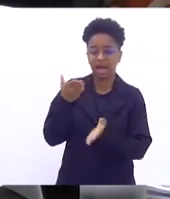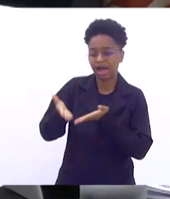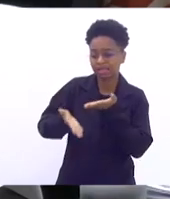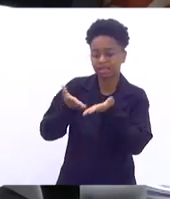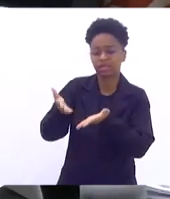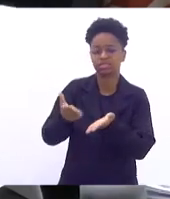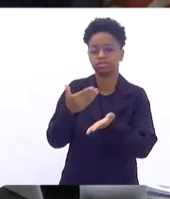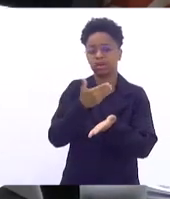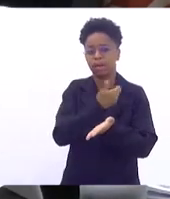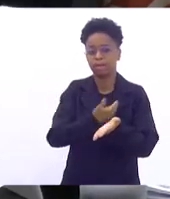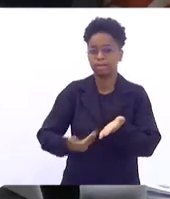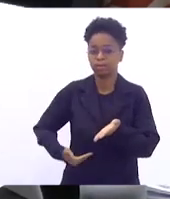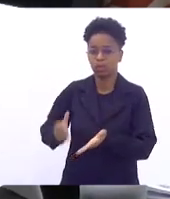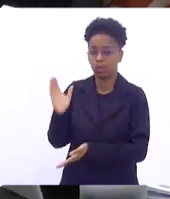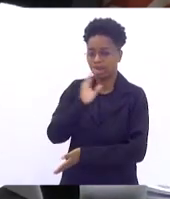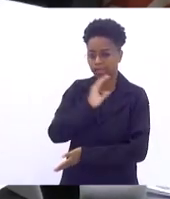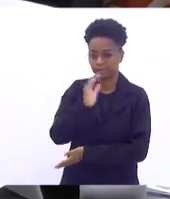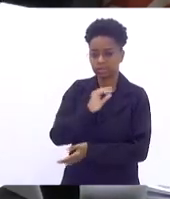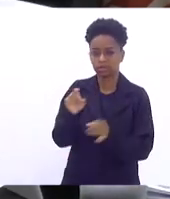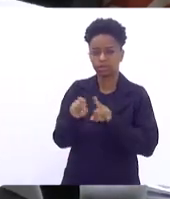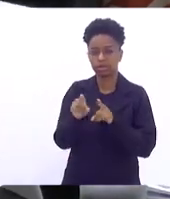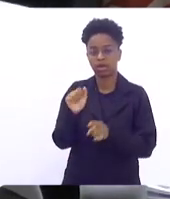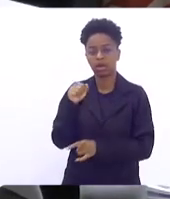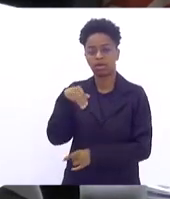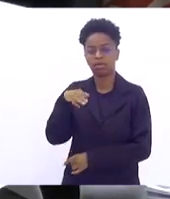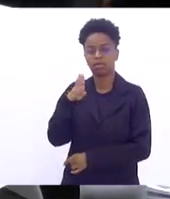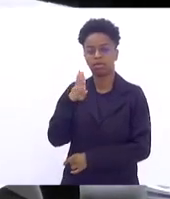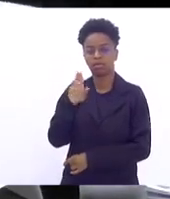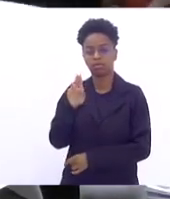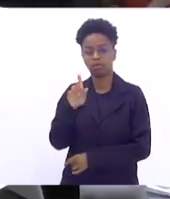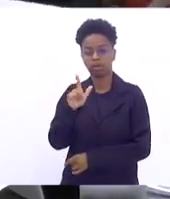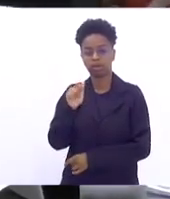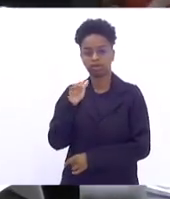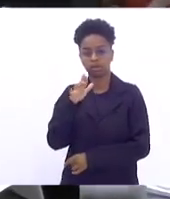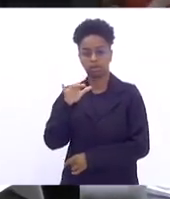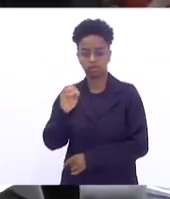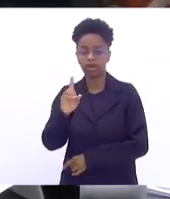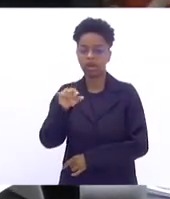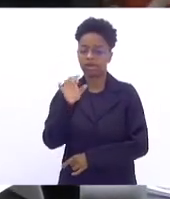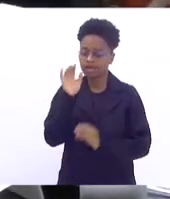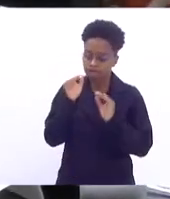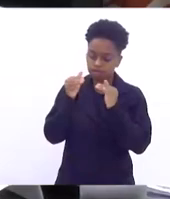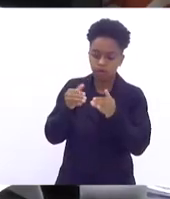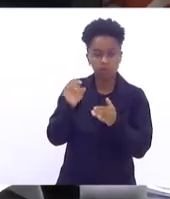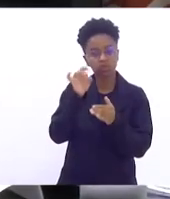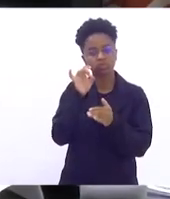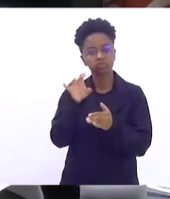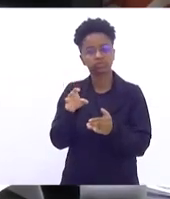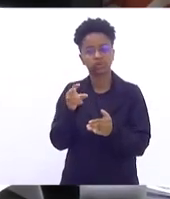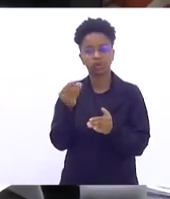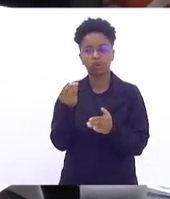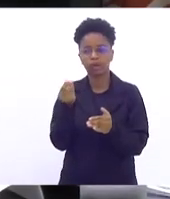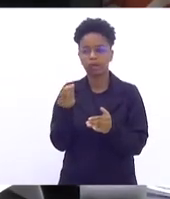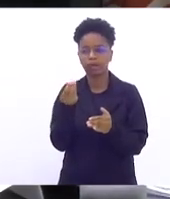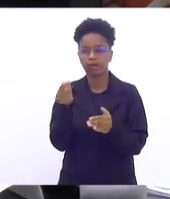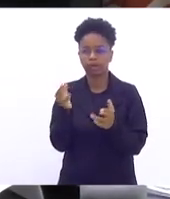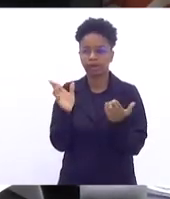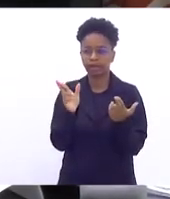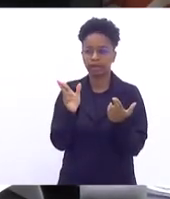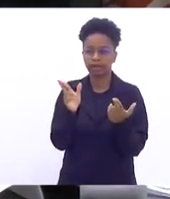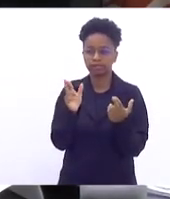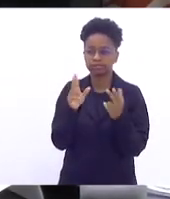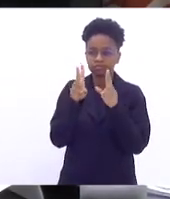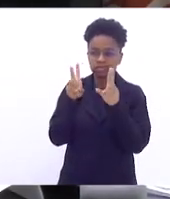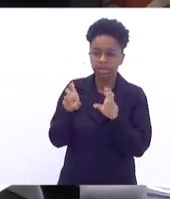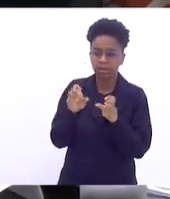públicos emergenciais ambulatórios que está se referindo só e somente em relação a